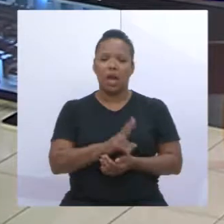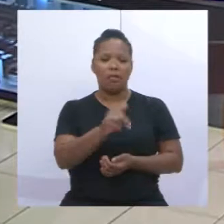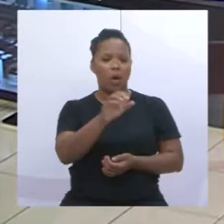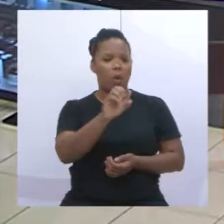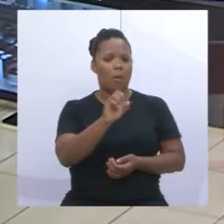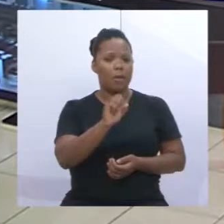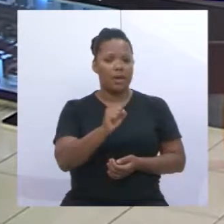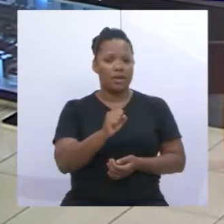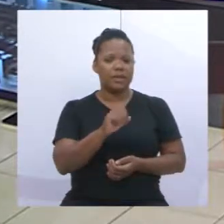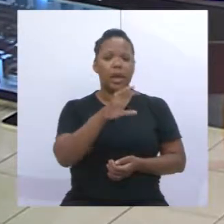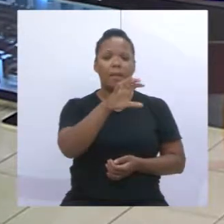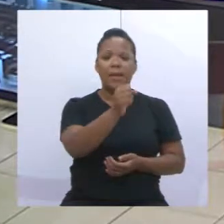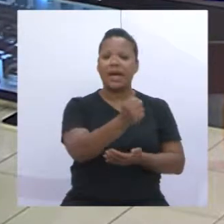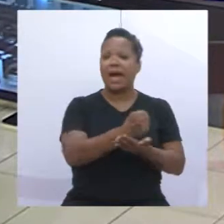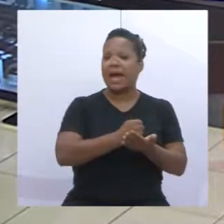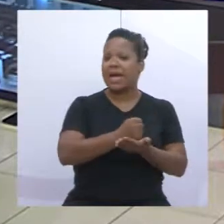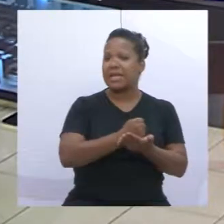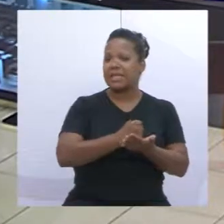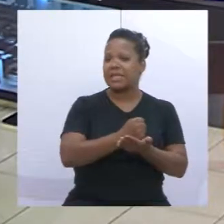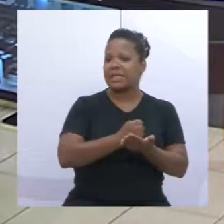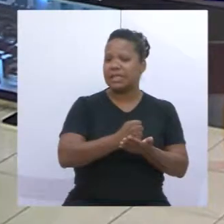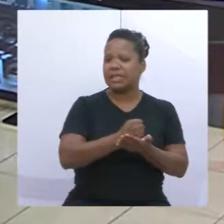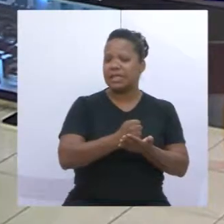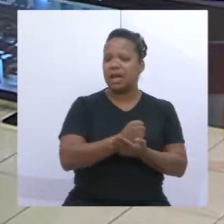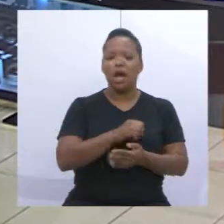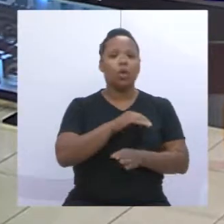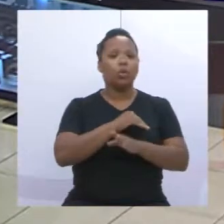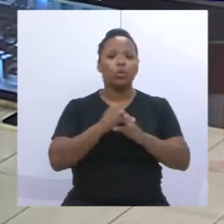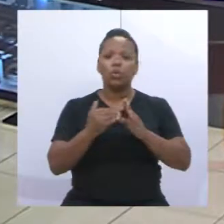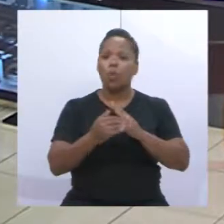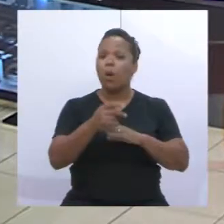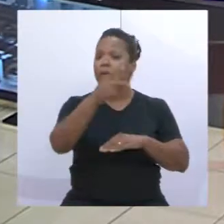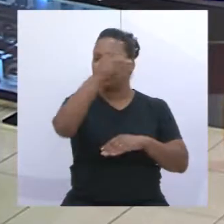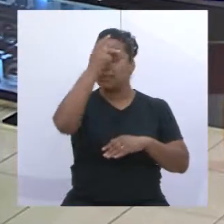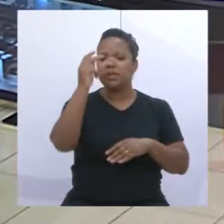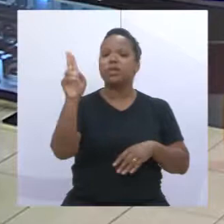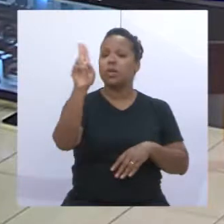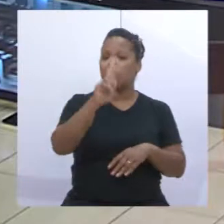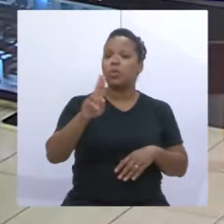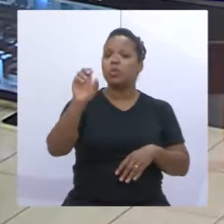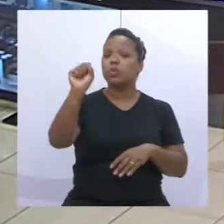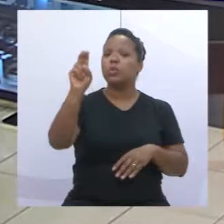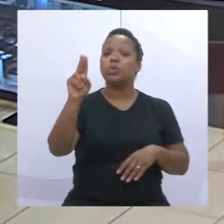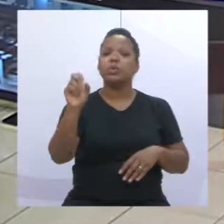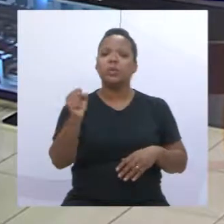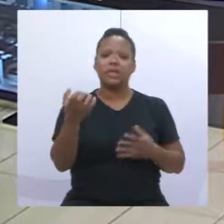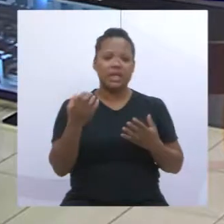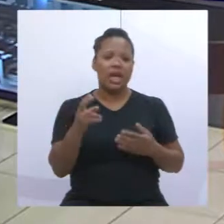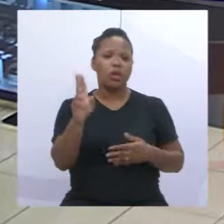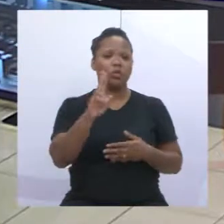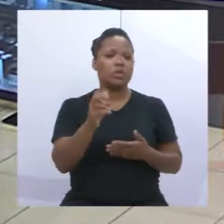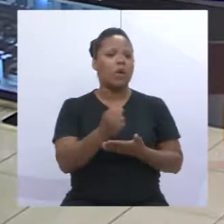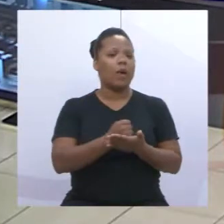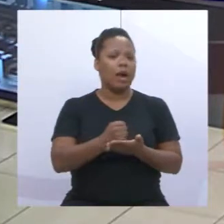UBS para pegar a receita, como fazem todos os munícipes que usam o SUS e querem utilizar a medicação.